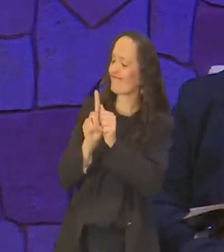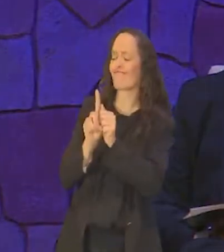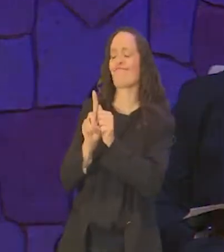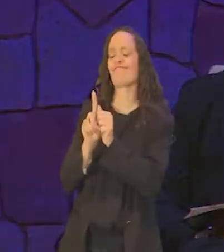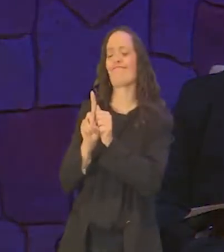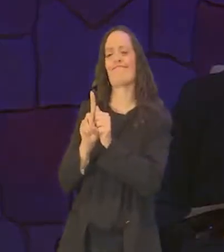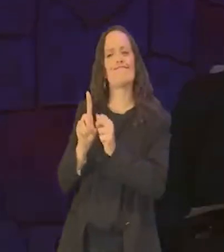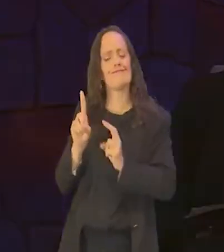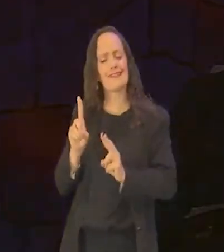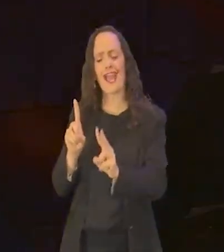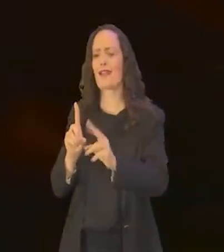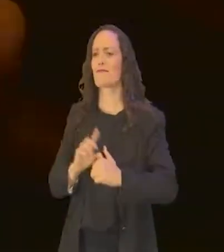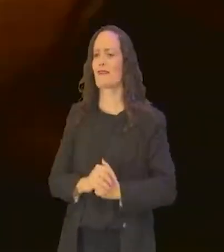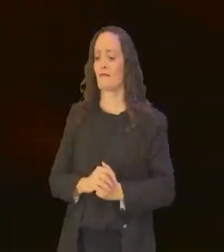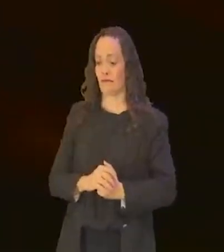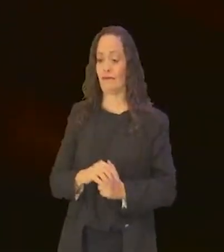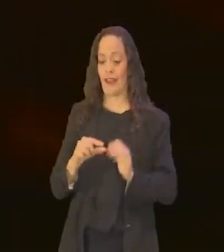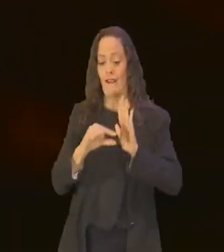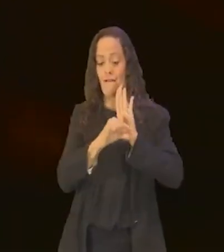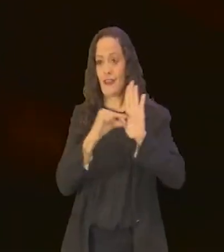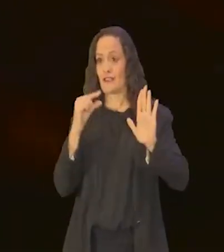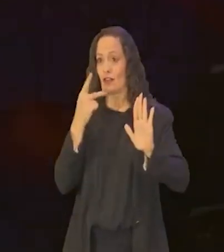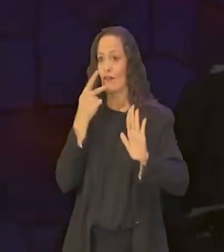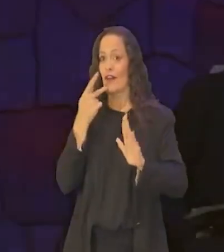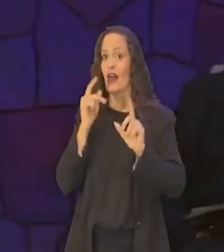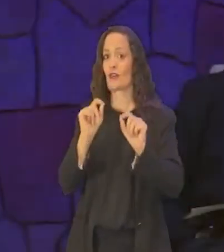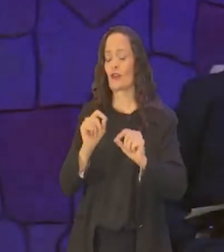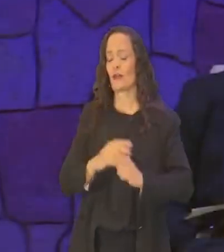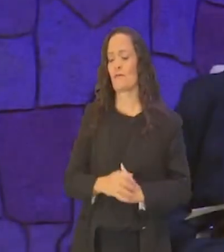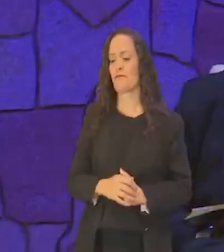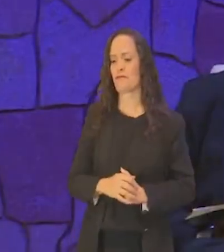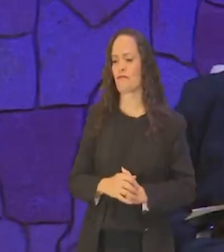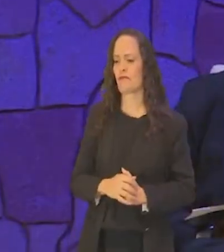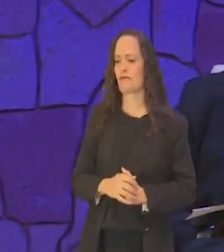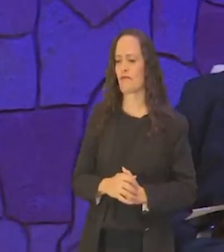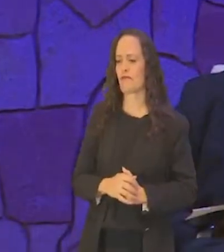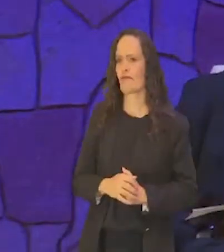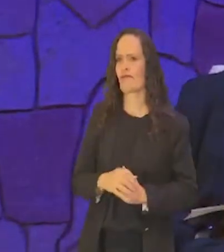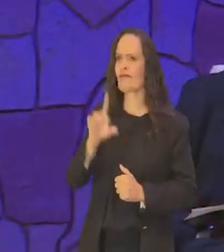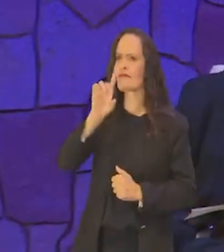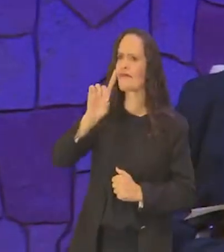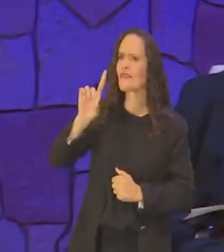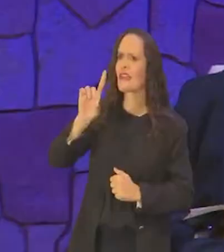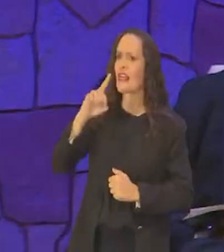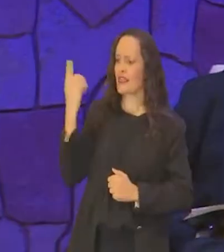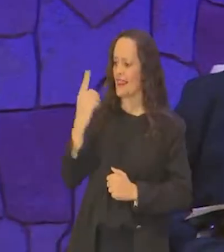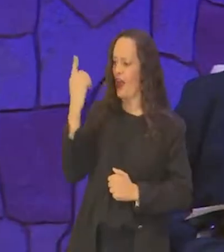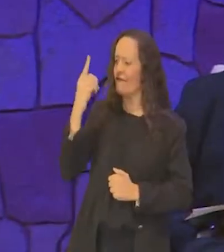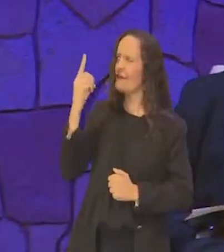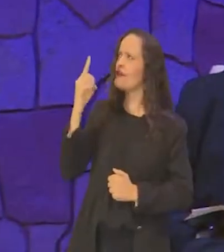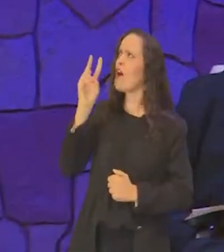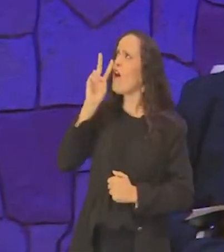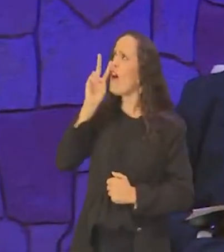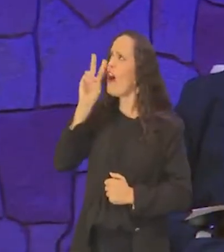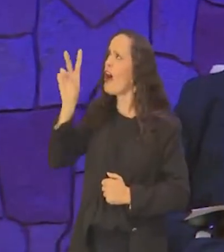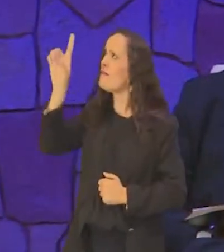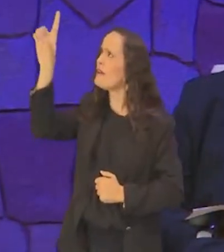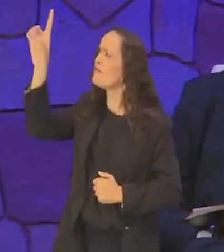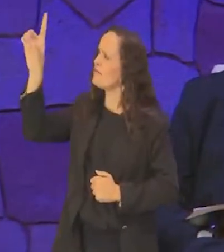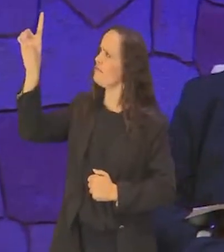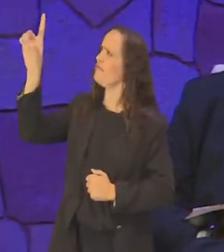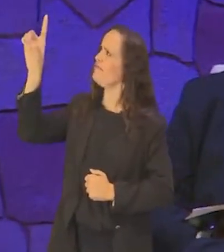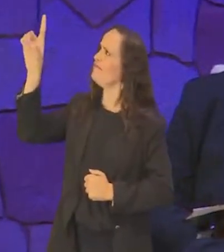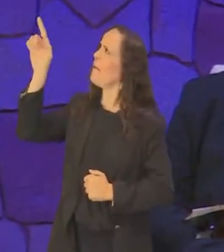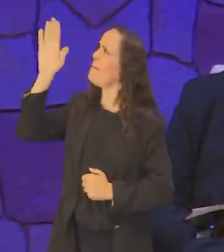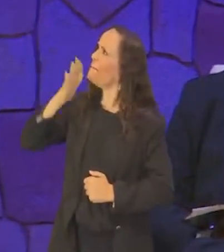comigo. Ele diz aqui que agora, olhando para Deus, ele tem a convicção que Deus, o seu pastor,